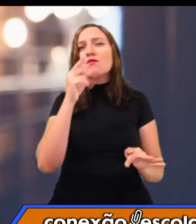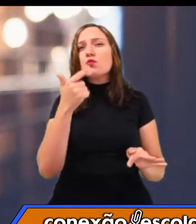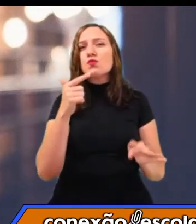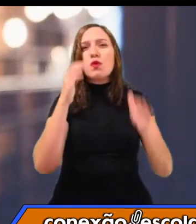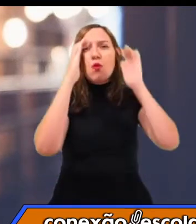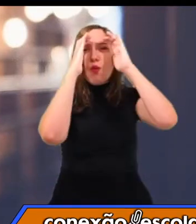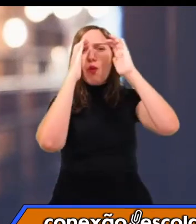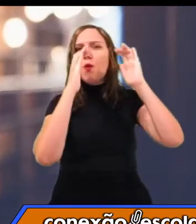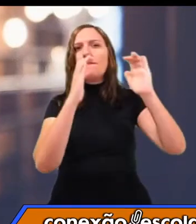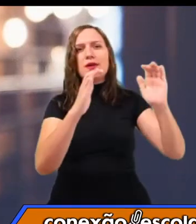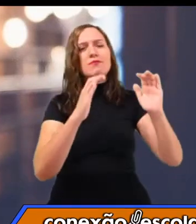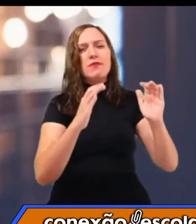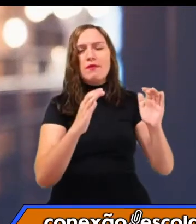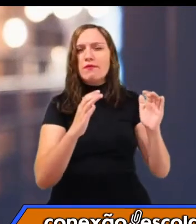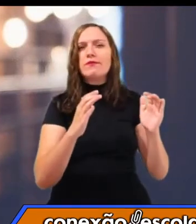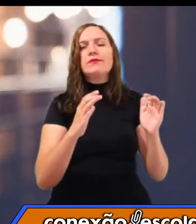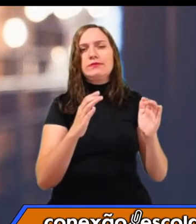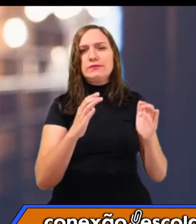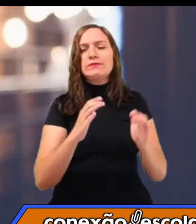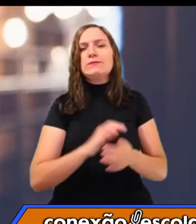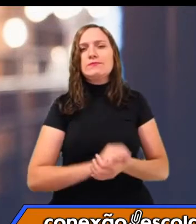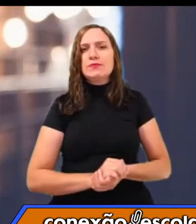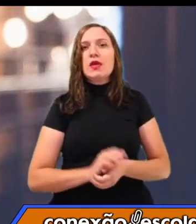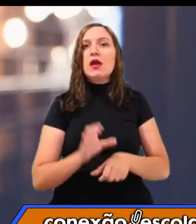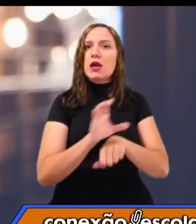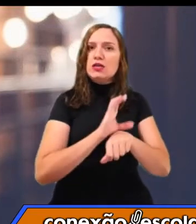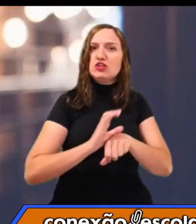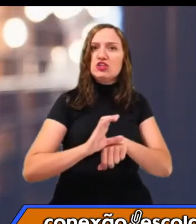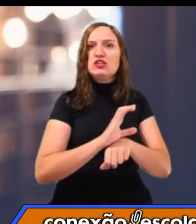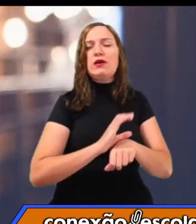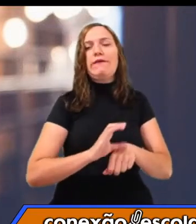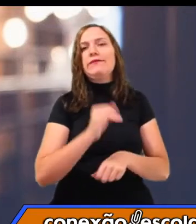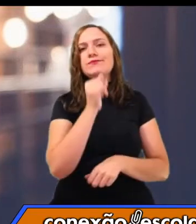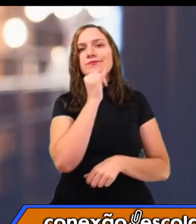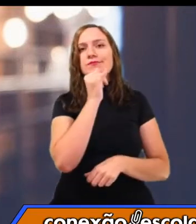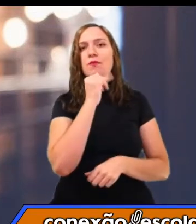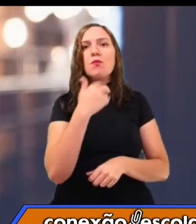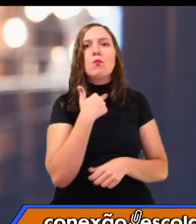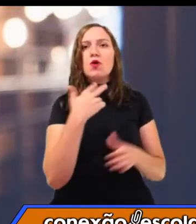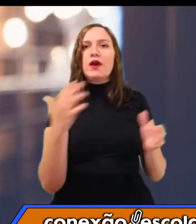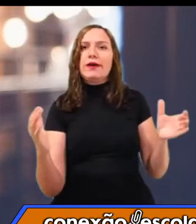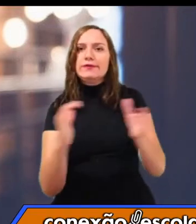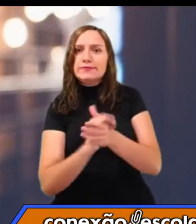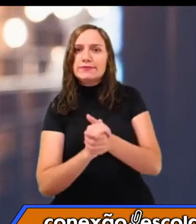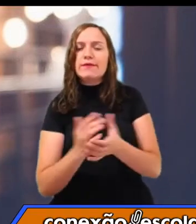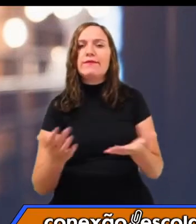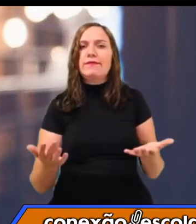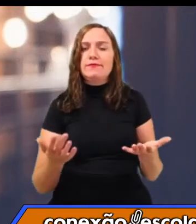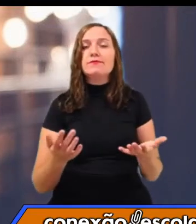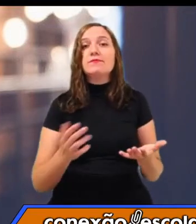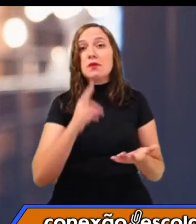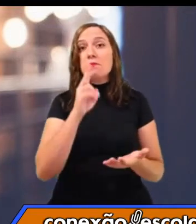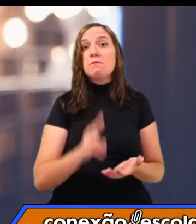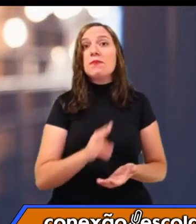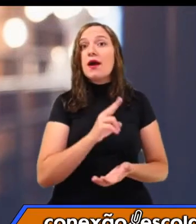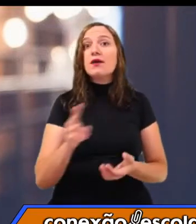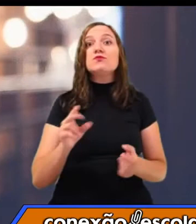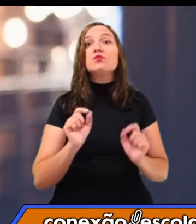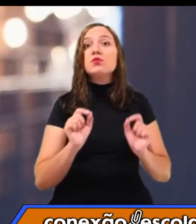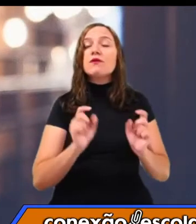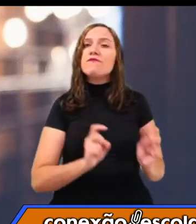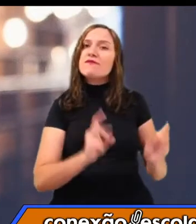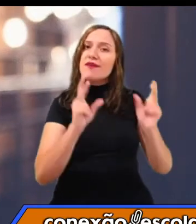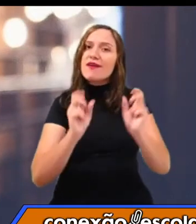o celibato, né? Que é a proibição de casar, né? Muitos padres começaram a vender